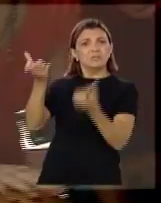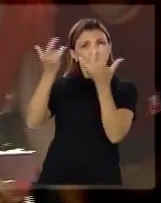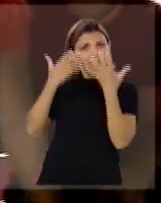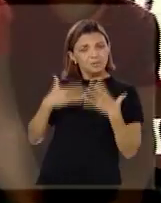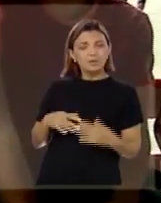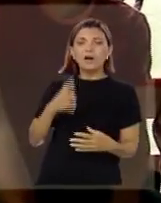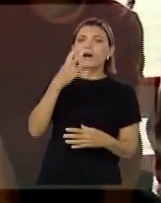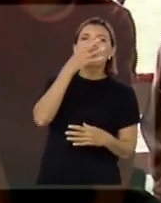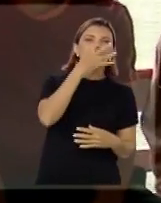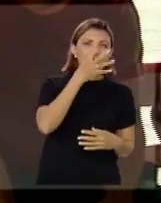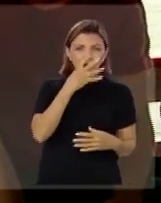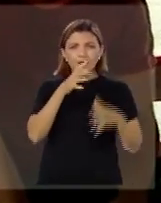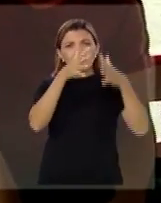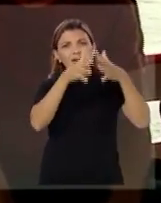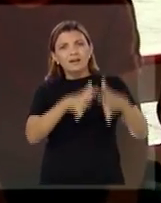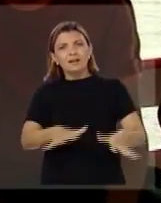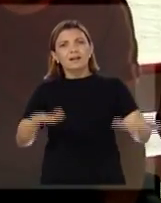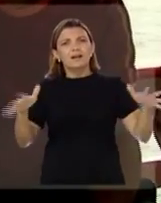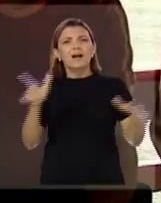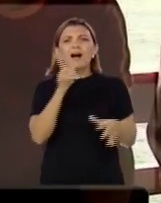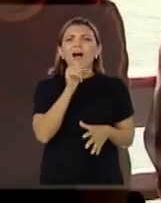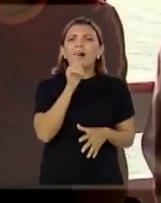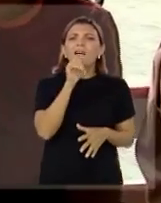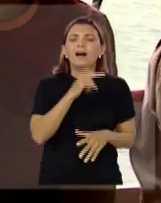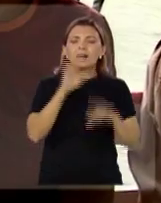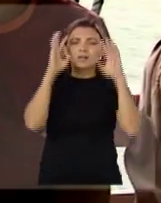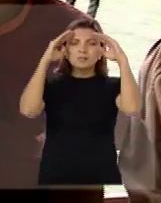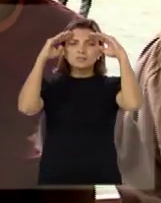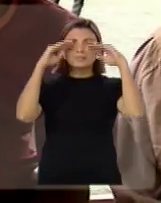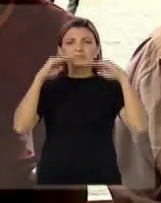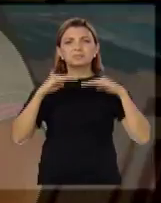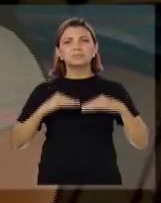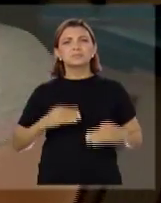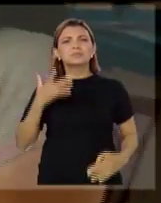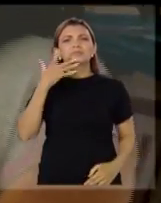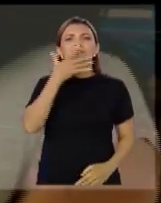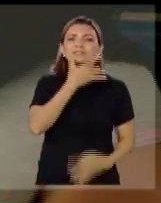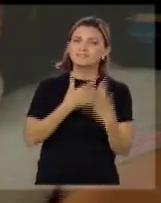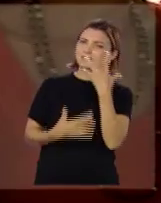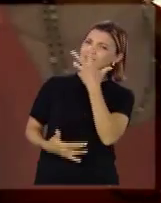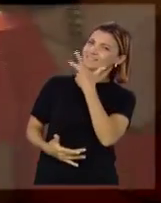sempre fala isso. Ficar olhando pra esse mundão de água e mato, sossega o pensamento.